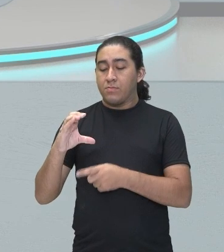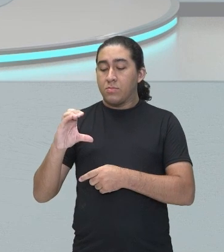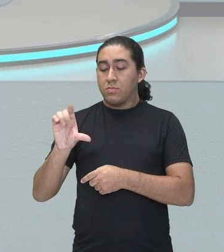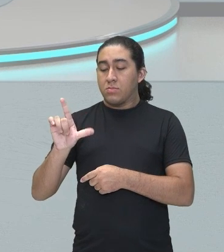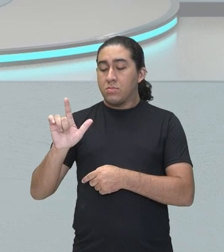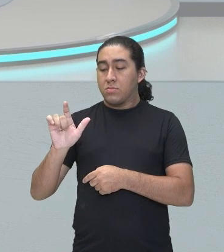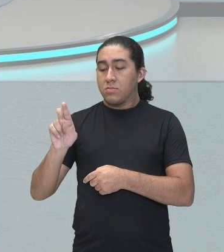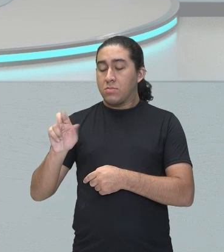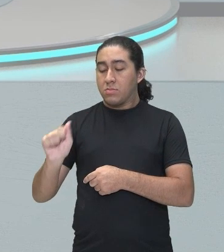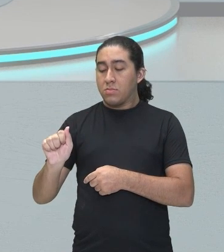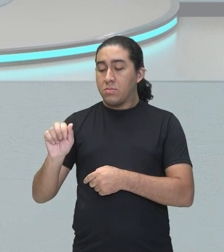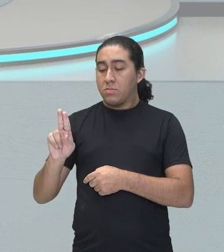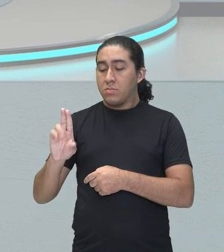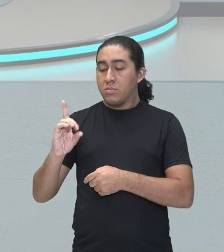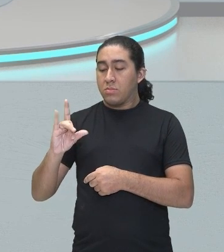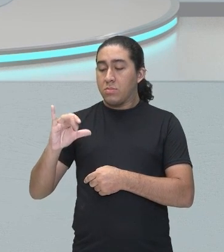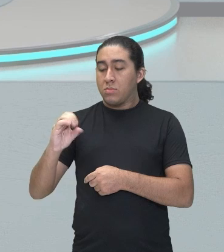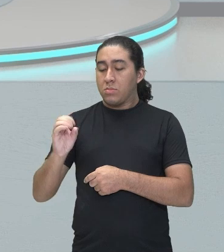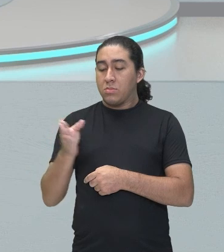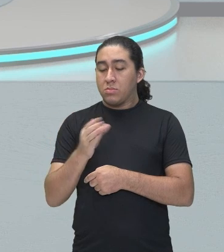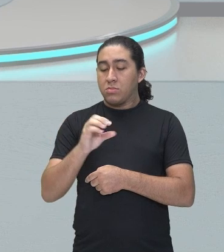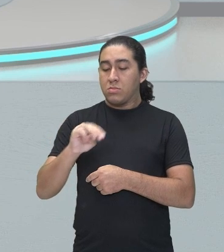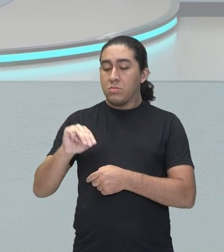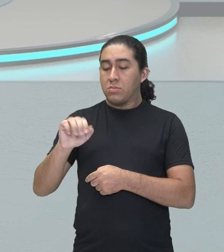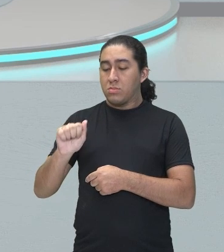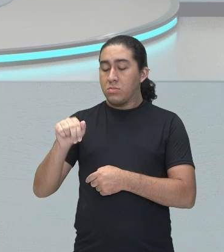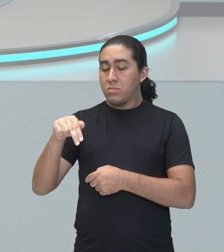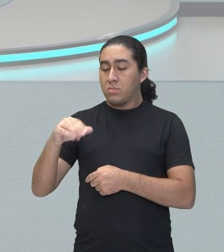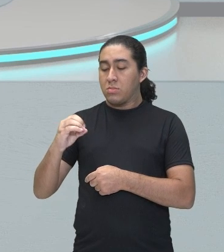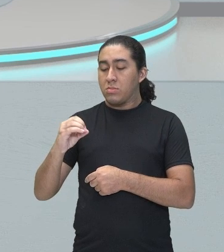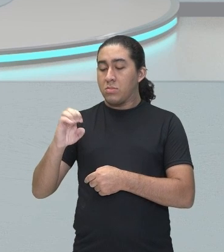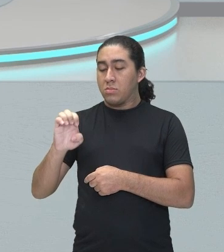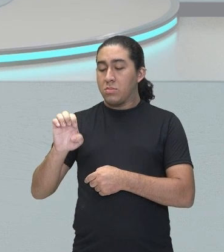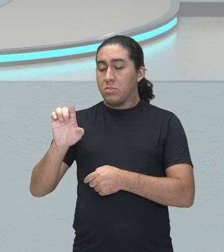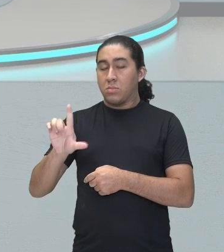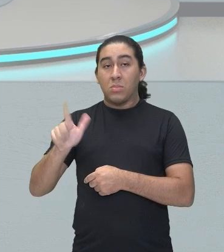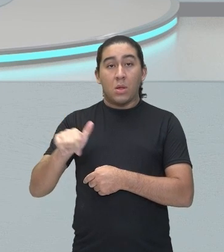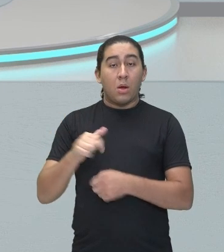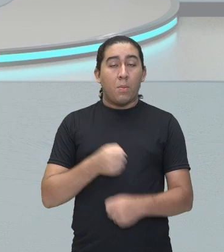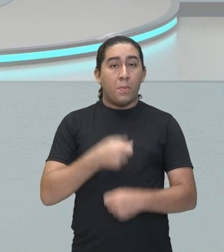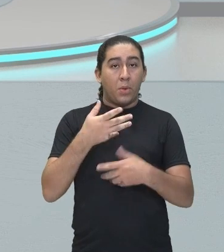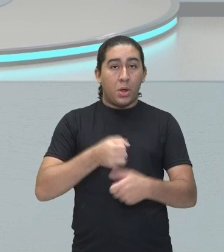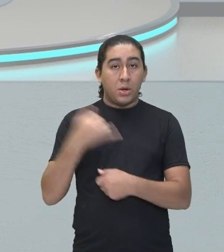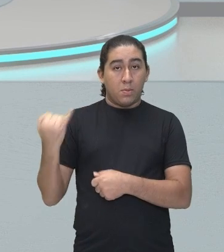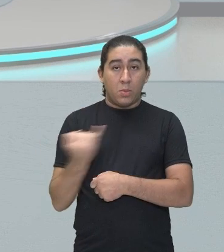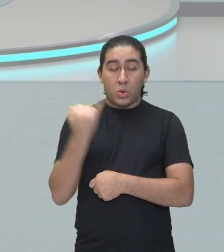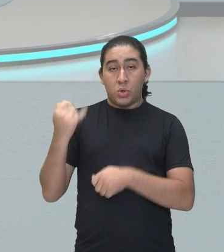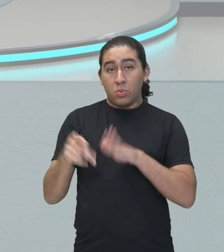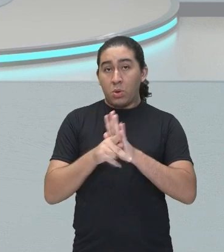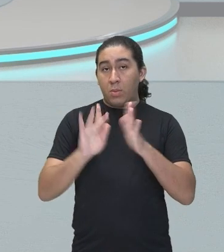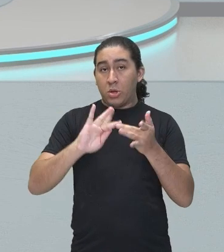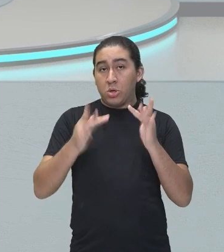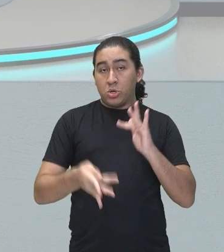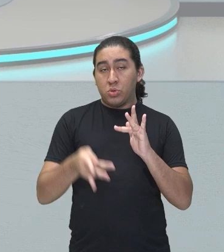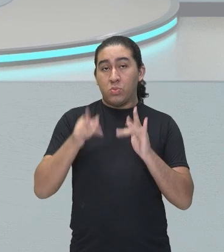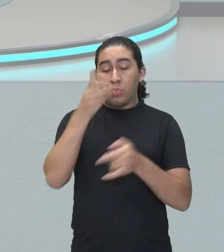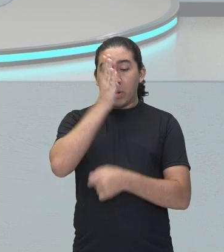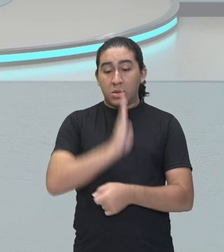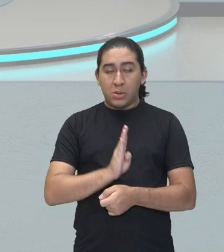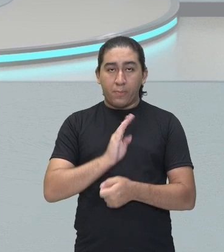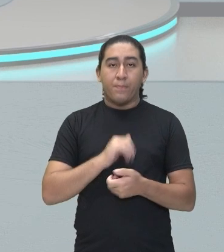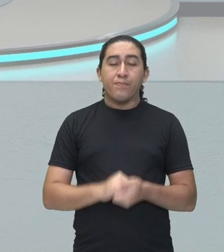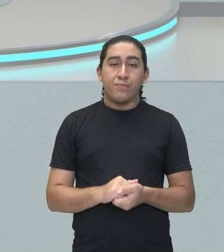dos mais importantes poetas do arcadismo no Brasil. A publicação de obras poéticas,